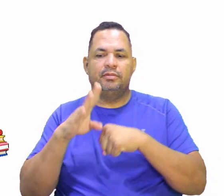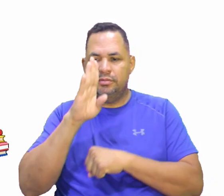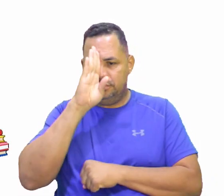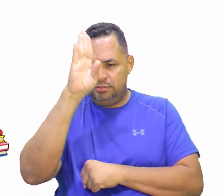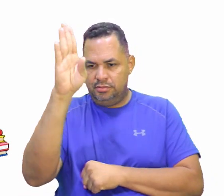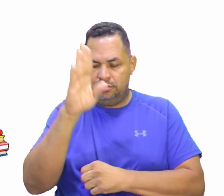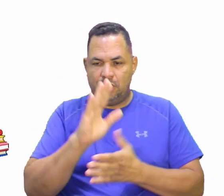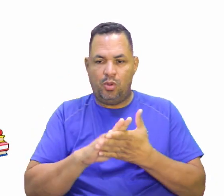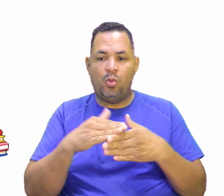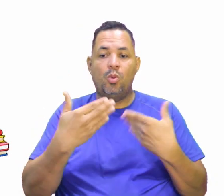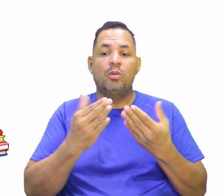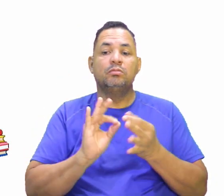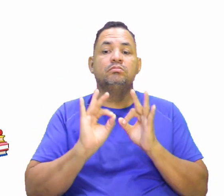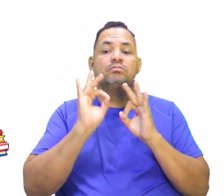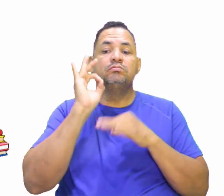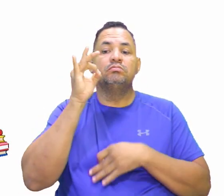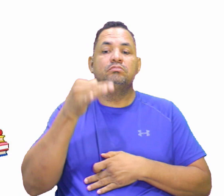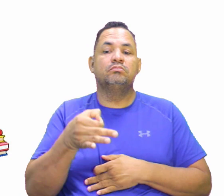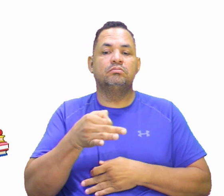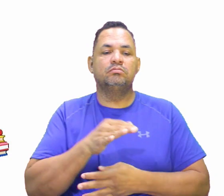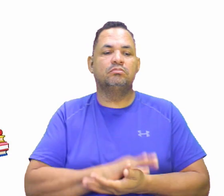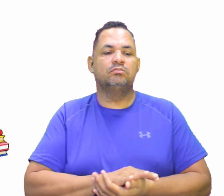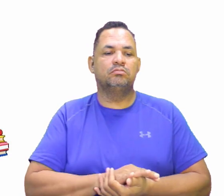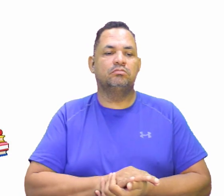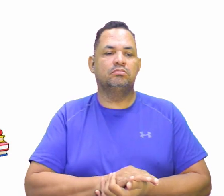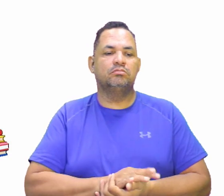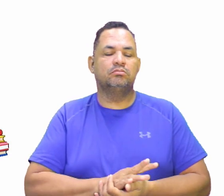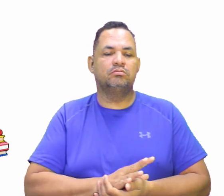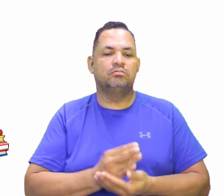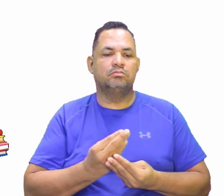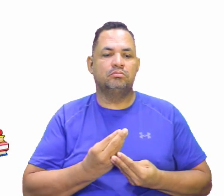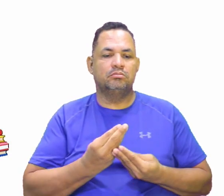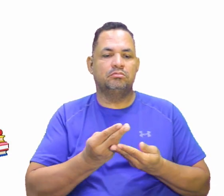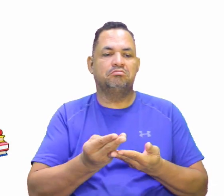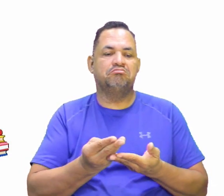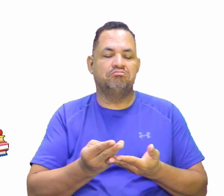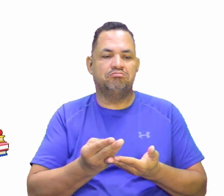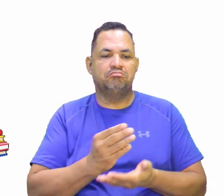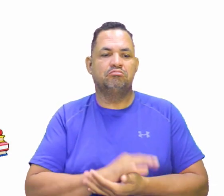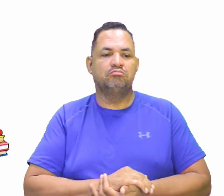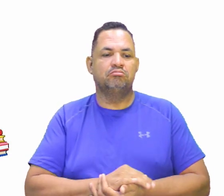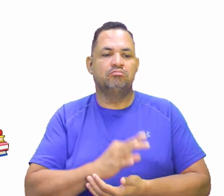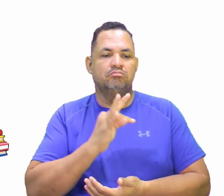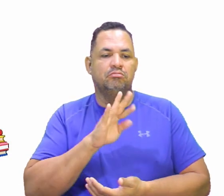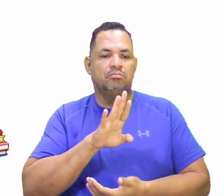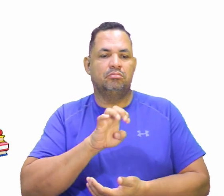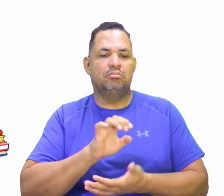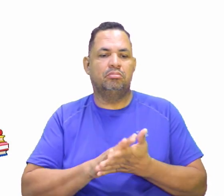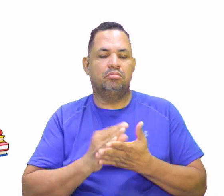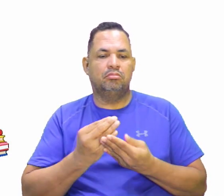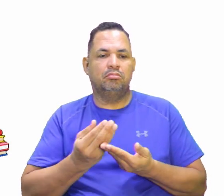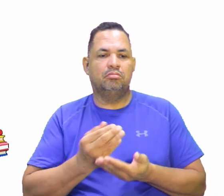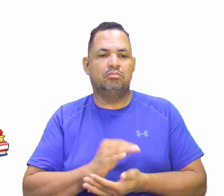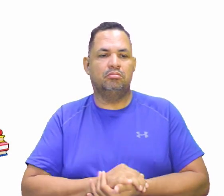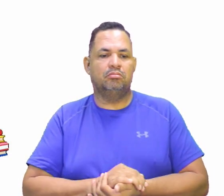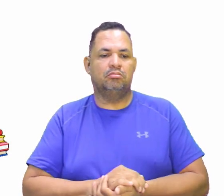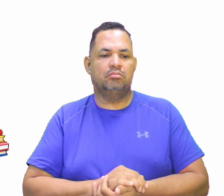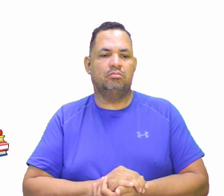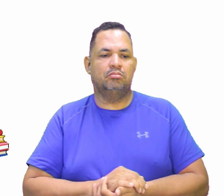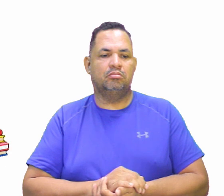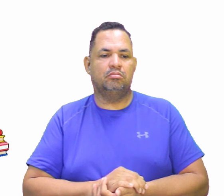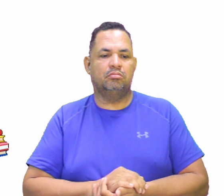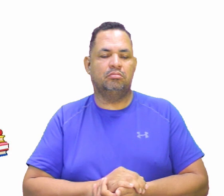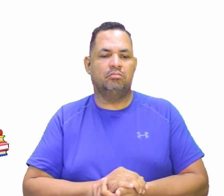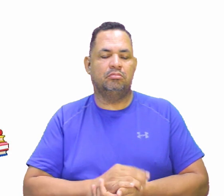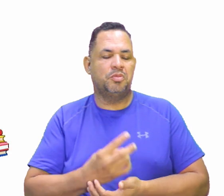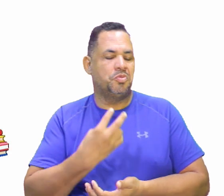Qual seria o correto? Olha lá o correto aqui. Dar-te-ei um presente. Tinham-lhe emprestado o dinheiro, tá